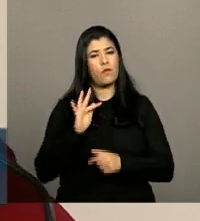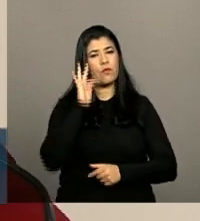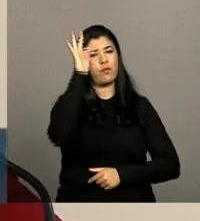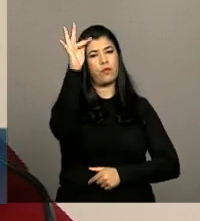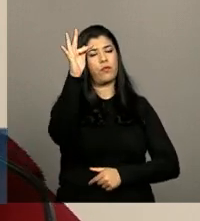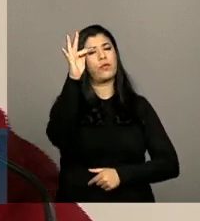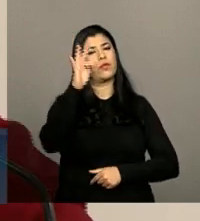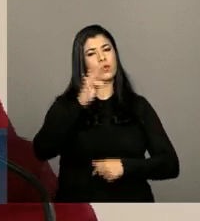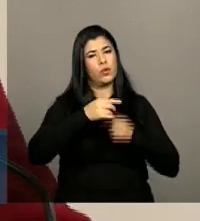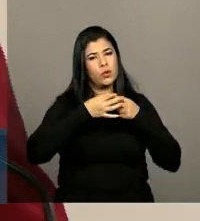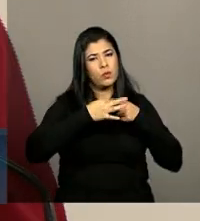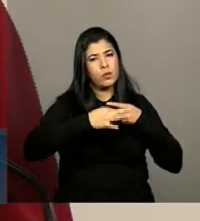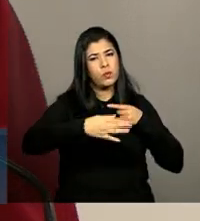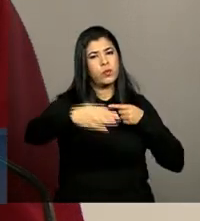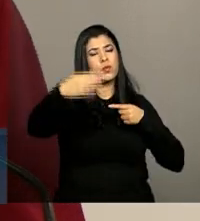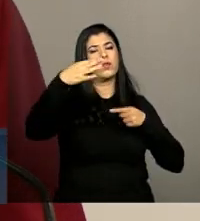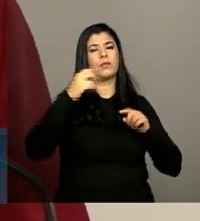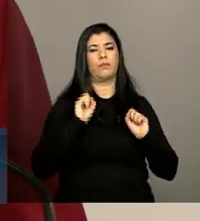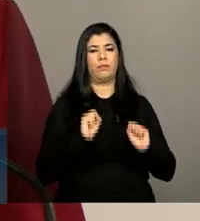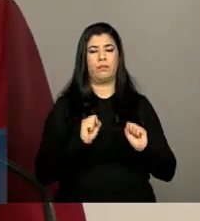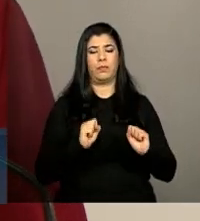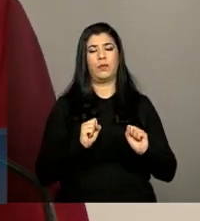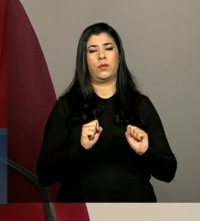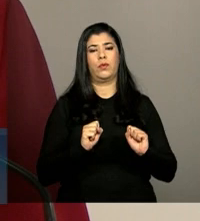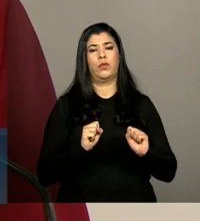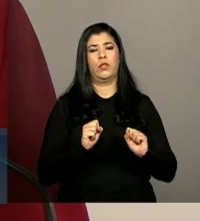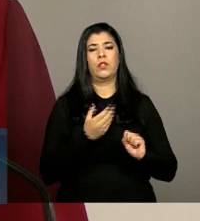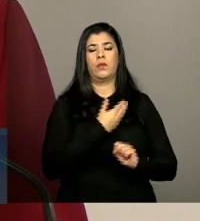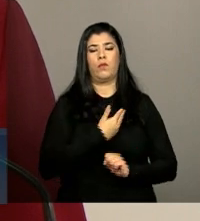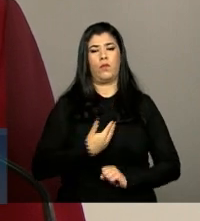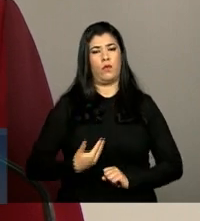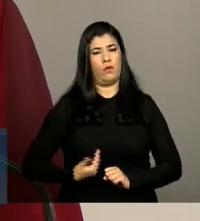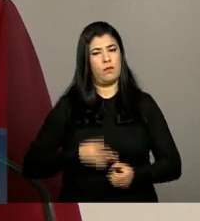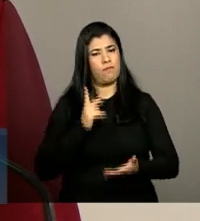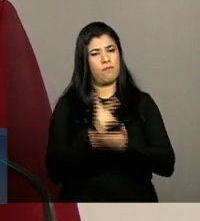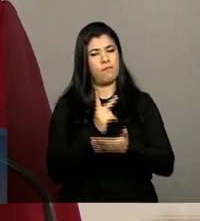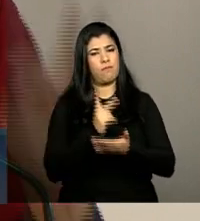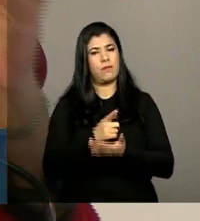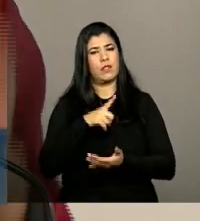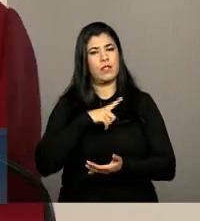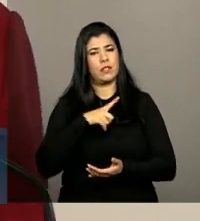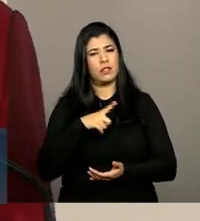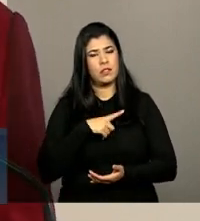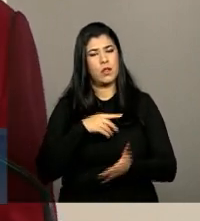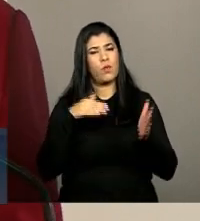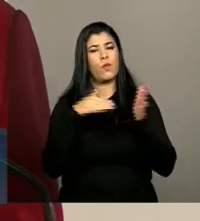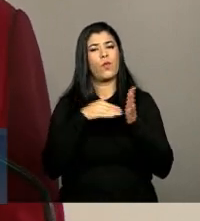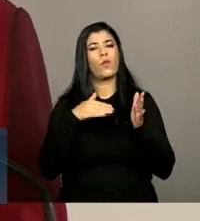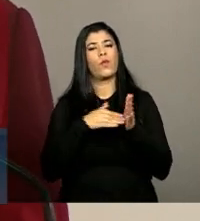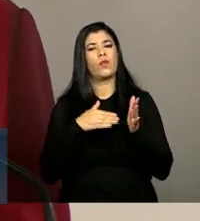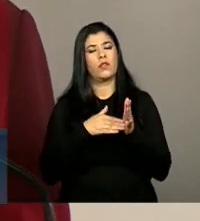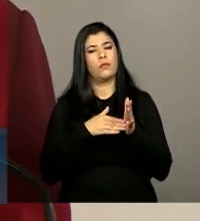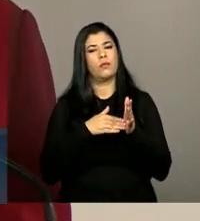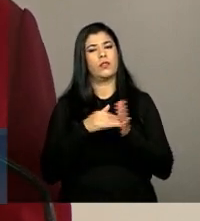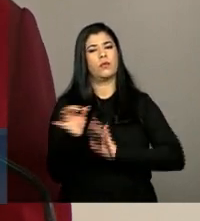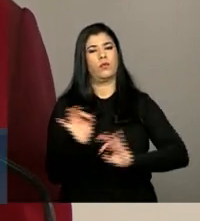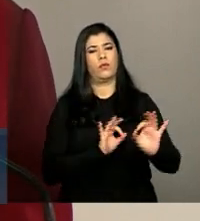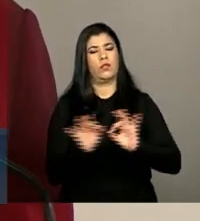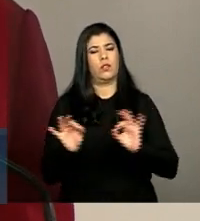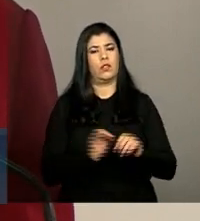país mesmo que o nosso governo tenha um término claro que é